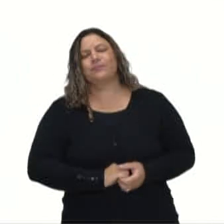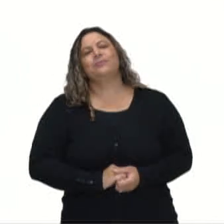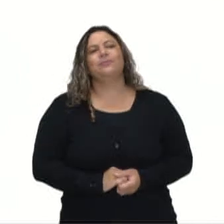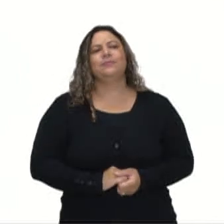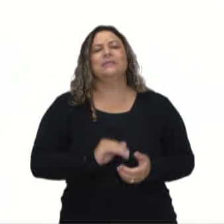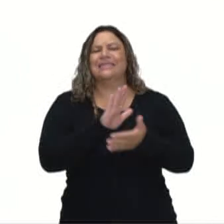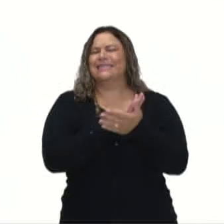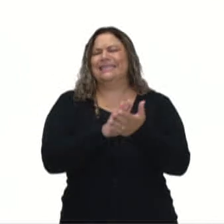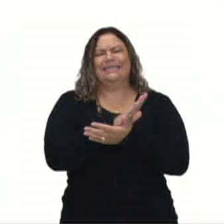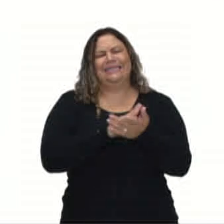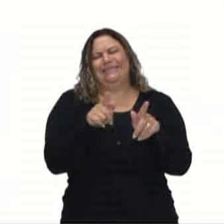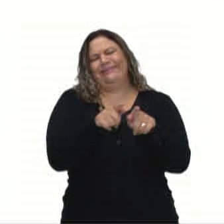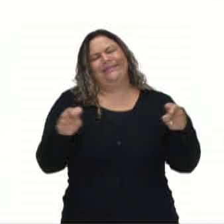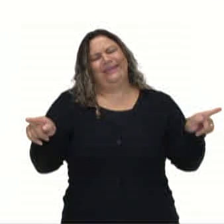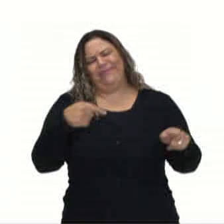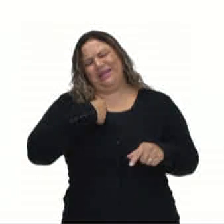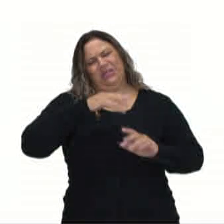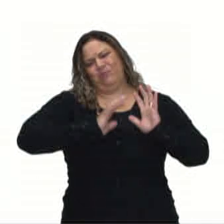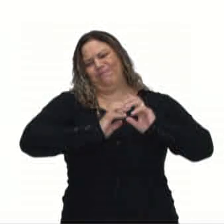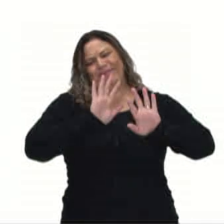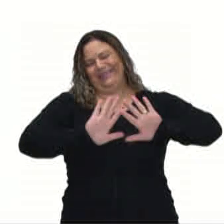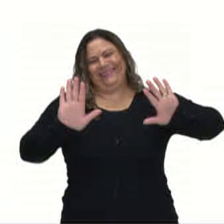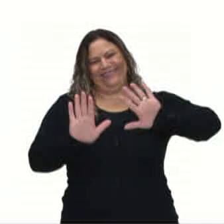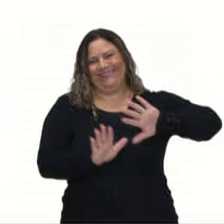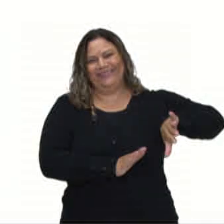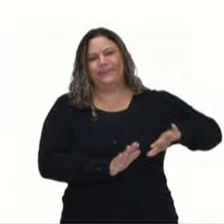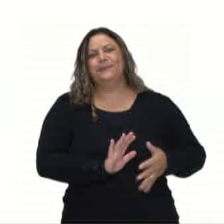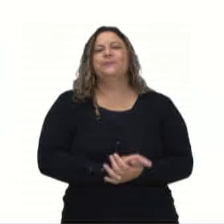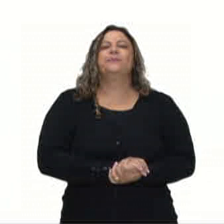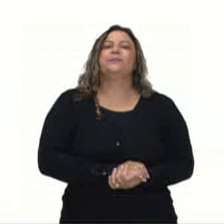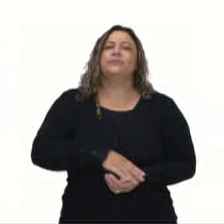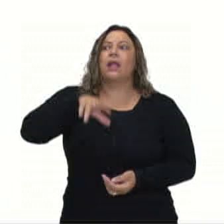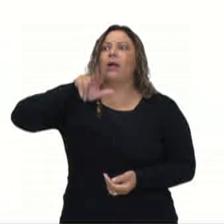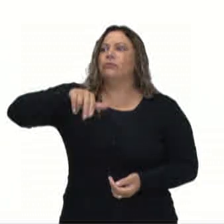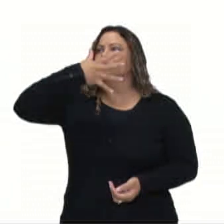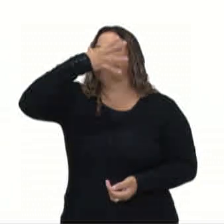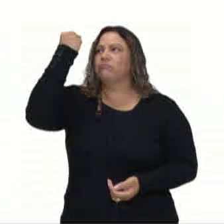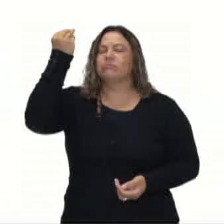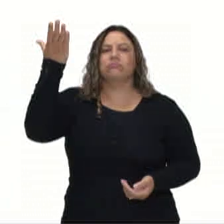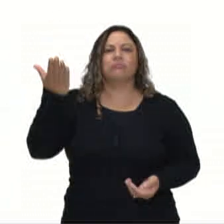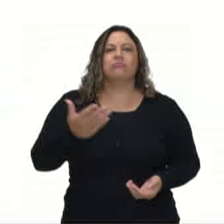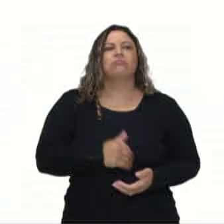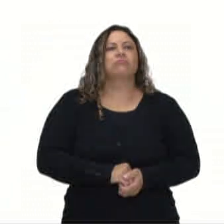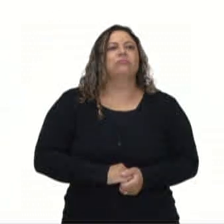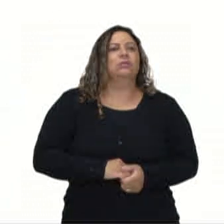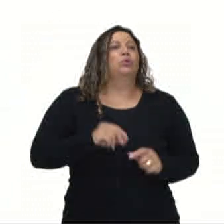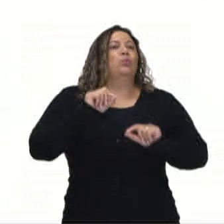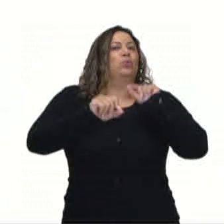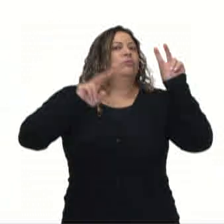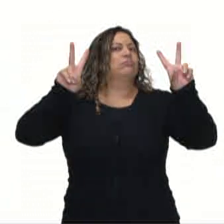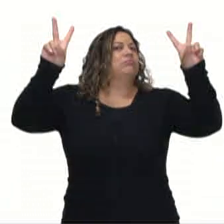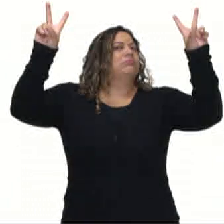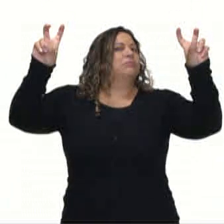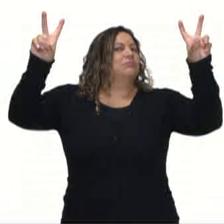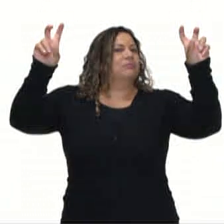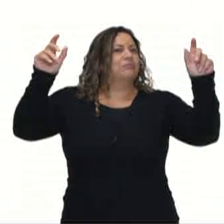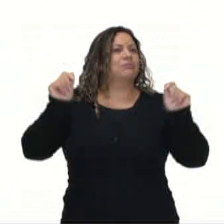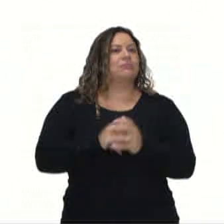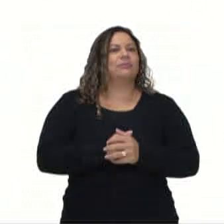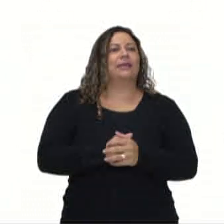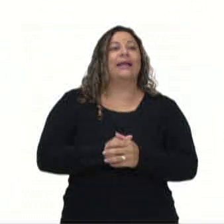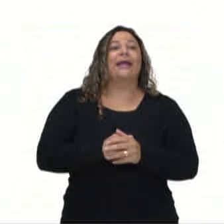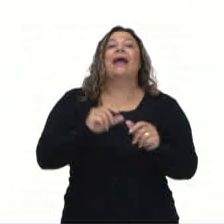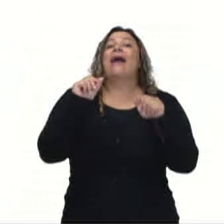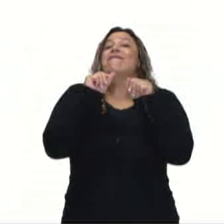não quero eu brigas. Nunca me hei de esquecer da célebre questão